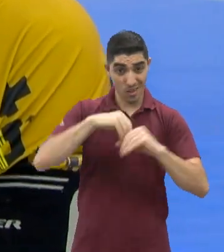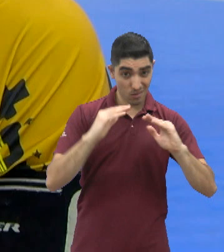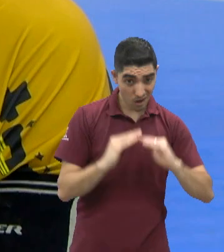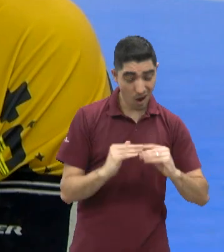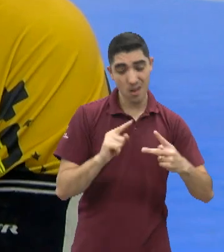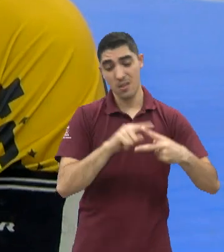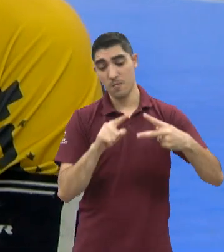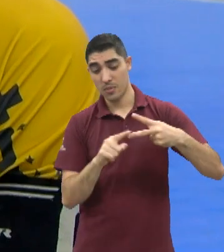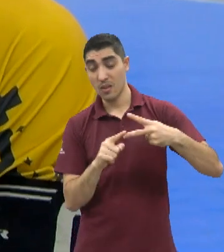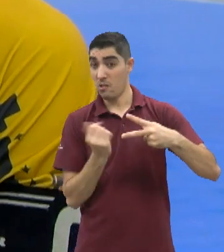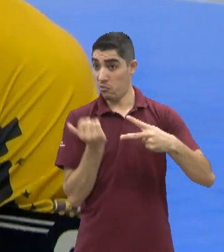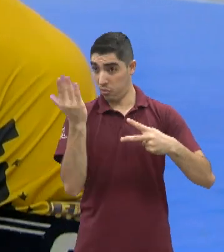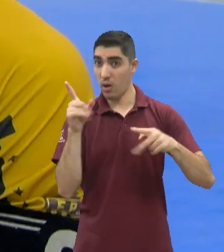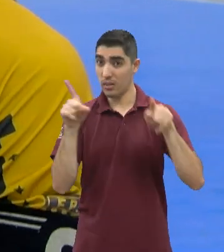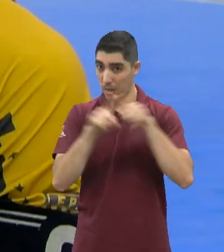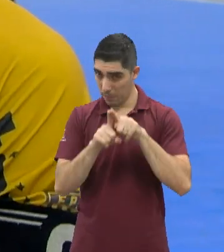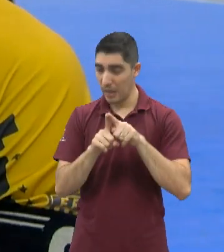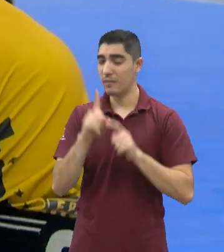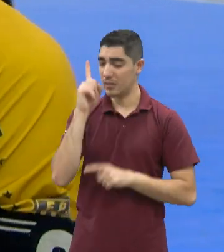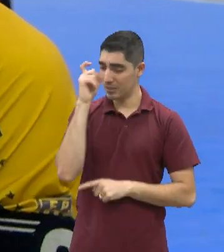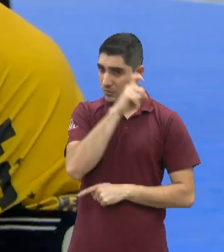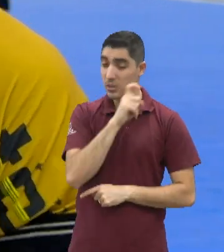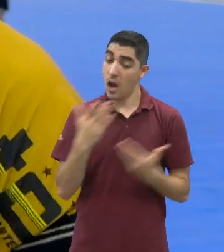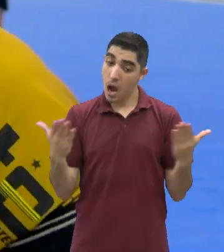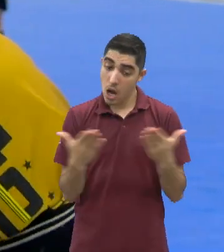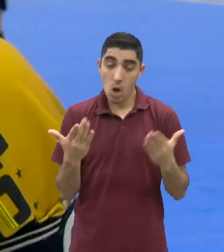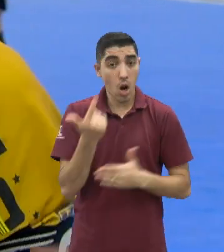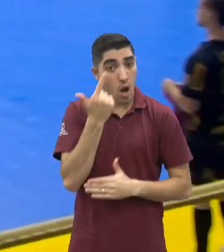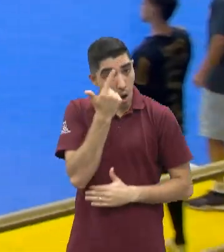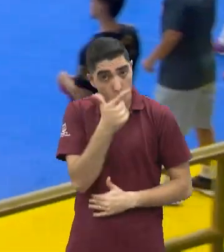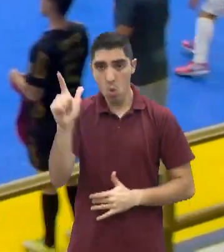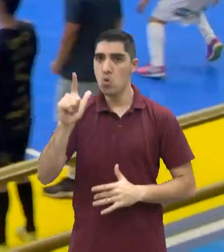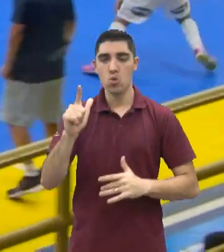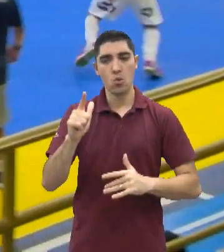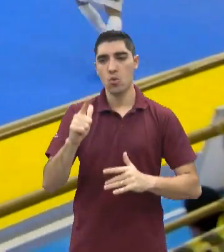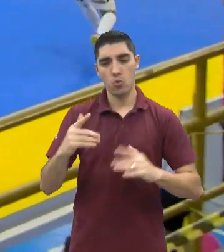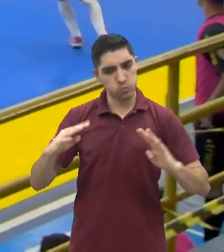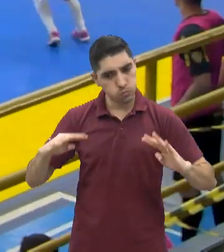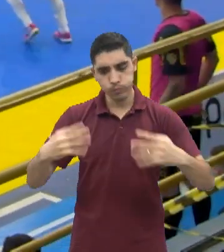fora. Então é uma etapa agora que vai ser determinante para a nossa sequência.